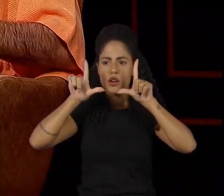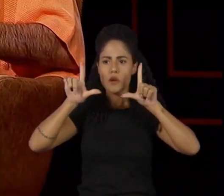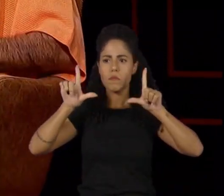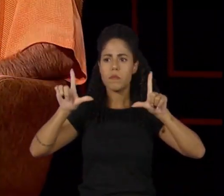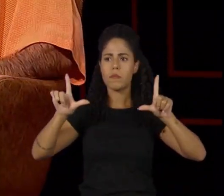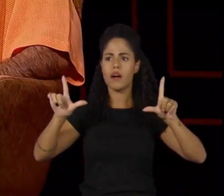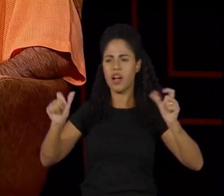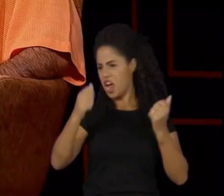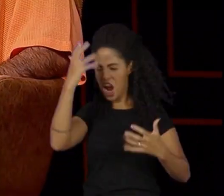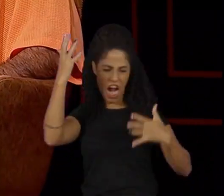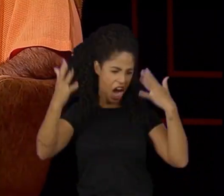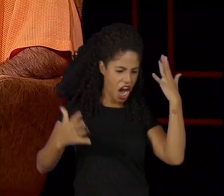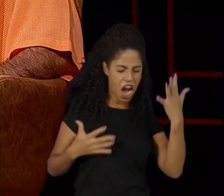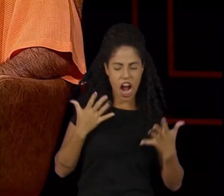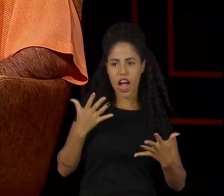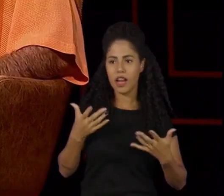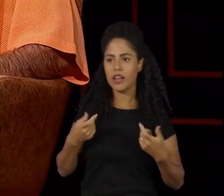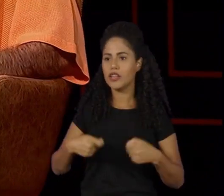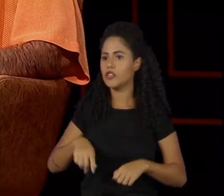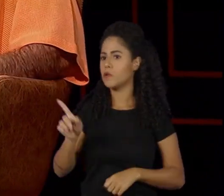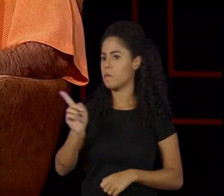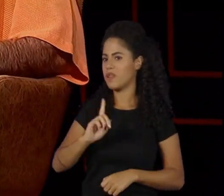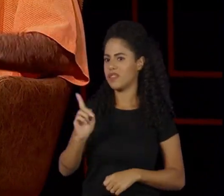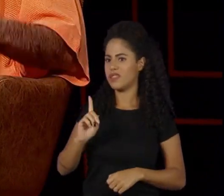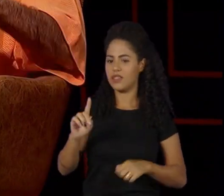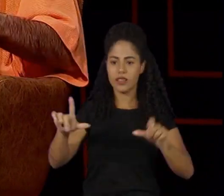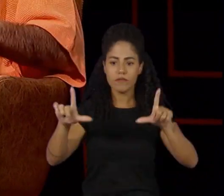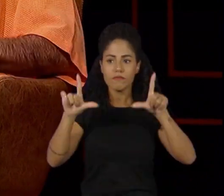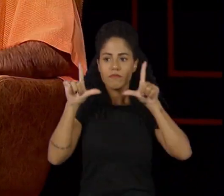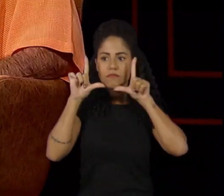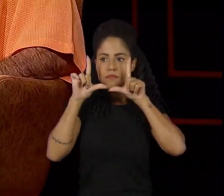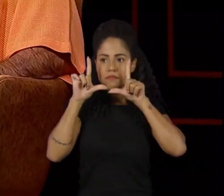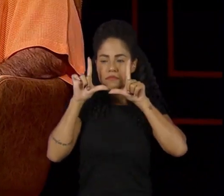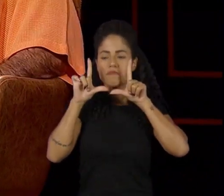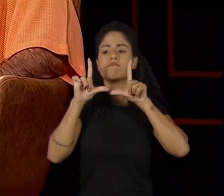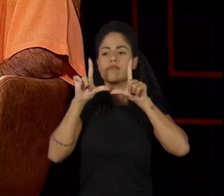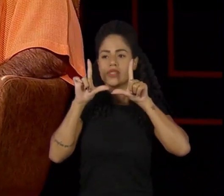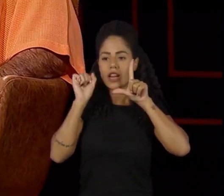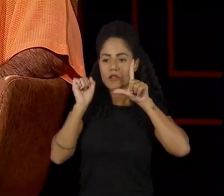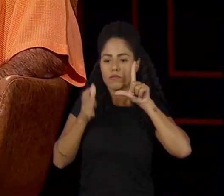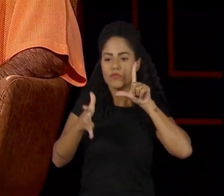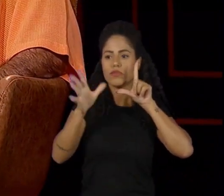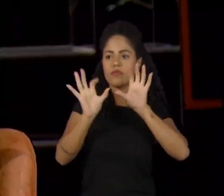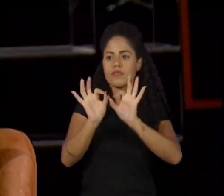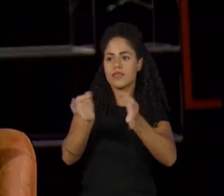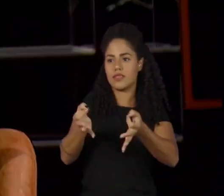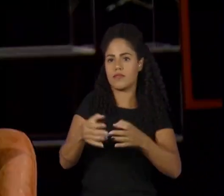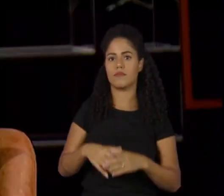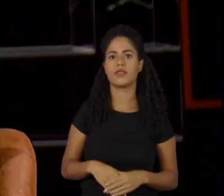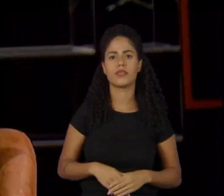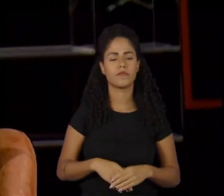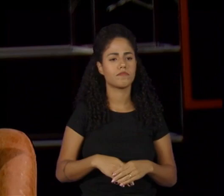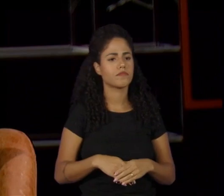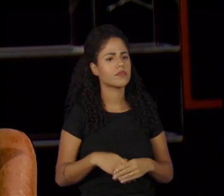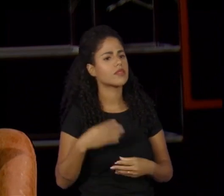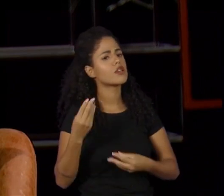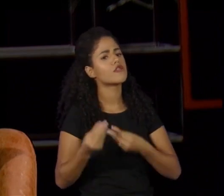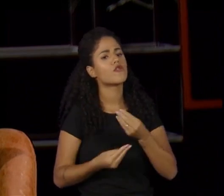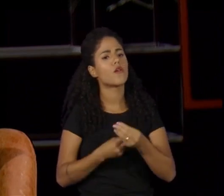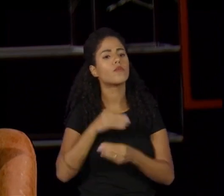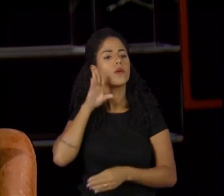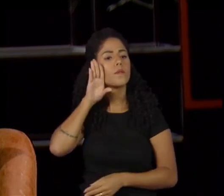fazer muita coisa. Você só carrega a intenção da coisa que passa, que é legal. Agora, como